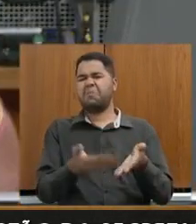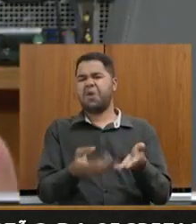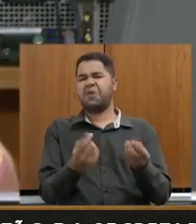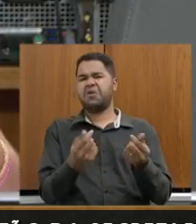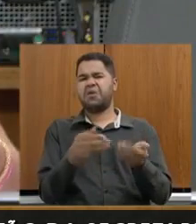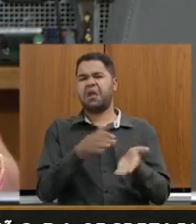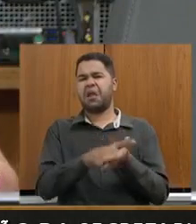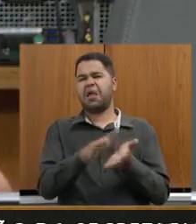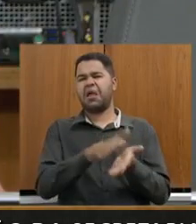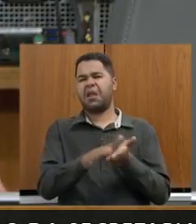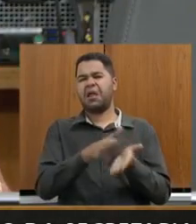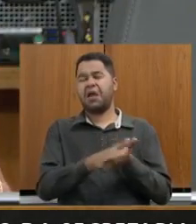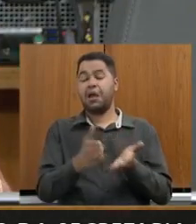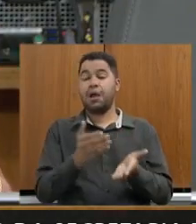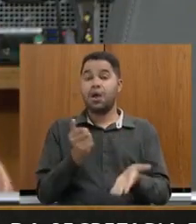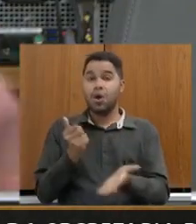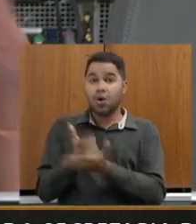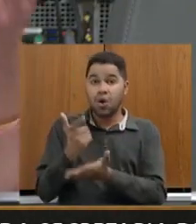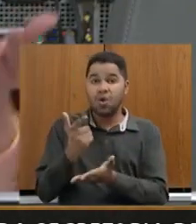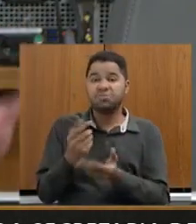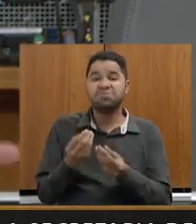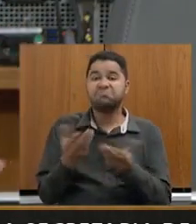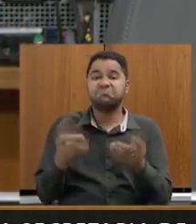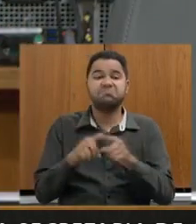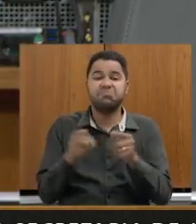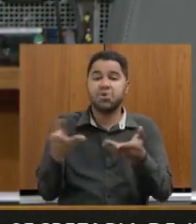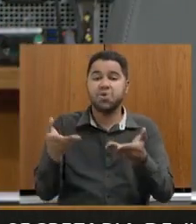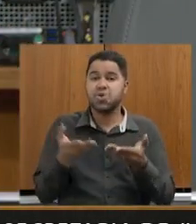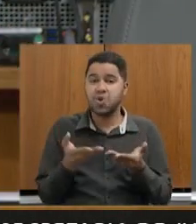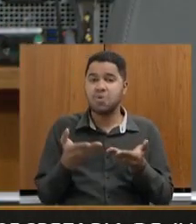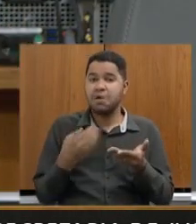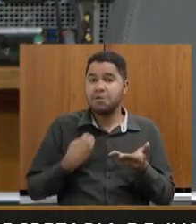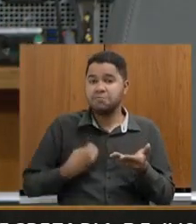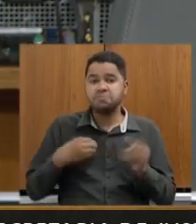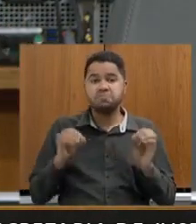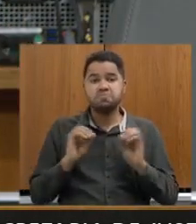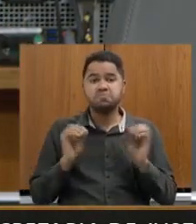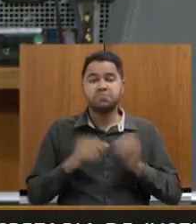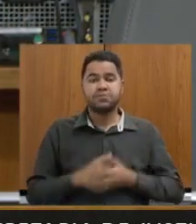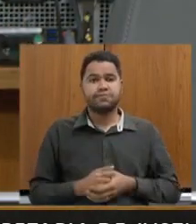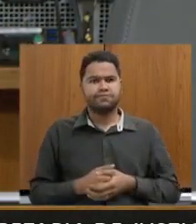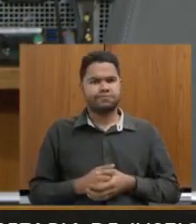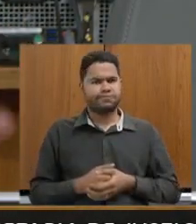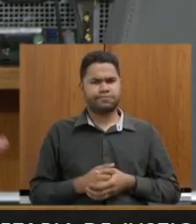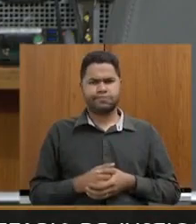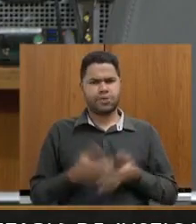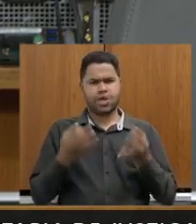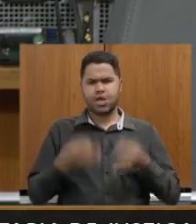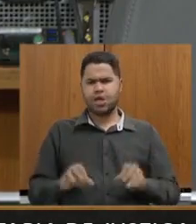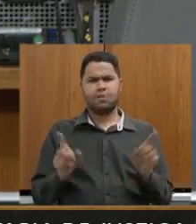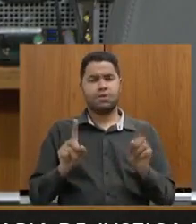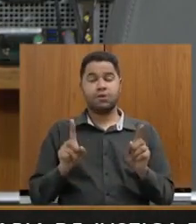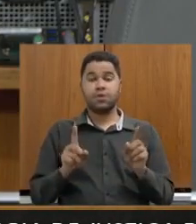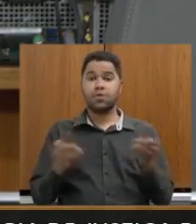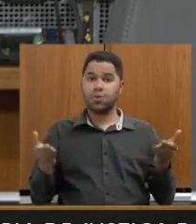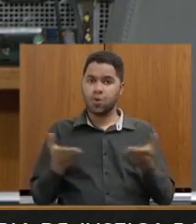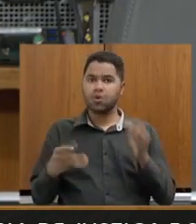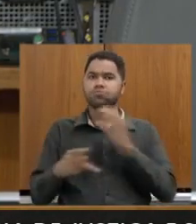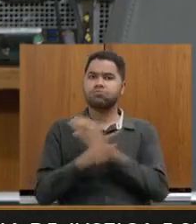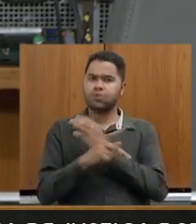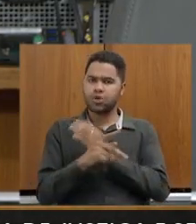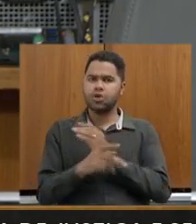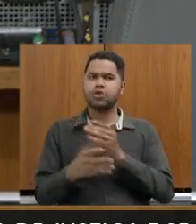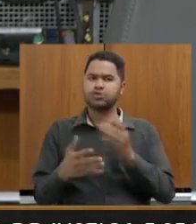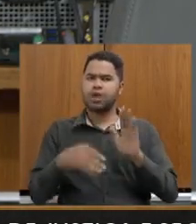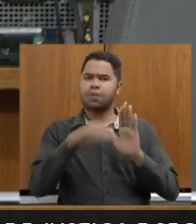nosso dinheiro e quando eles compram eles entregam e nem convidou a gente para participar isso não é certo e hoje eu Polícia Civil já